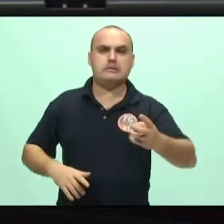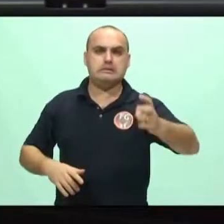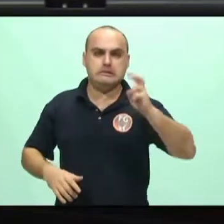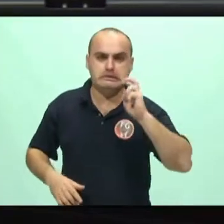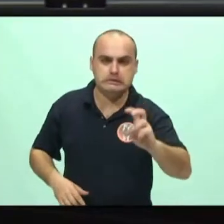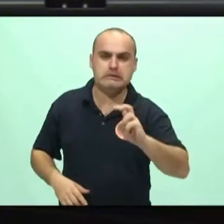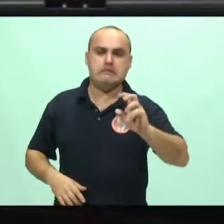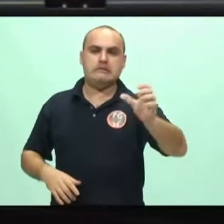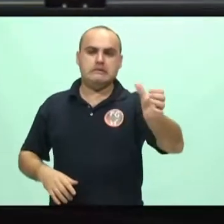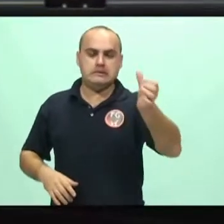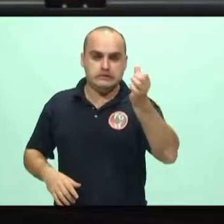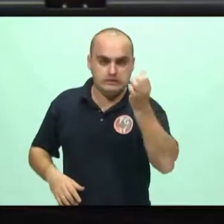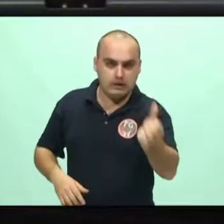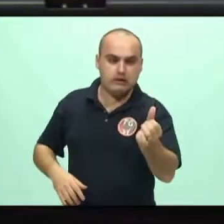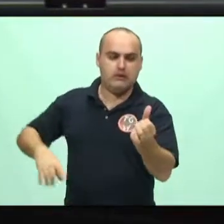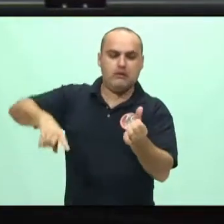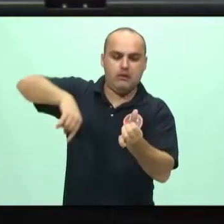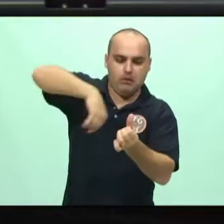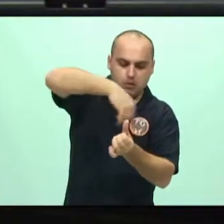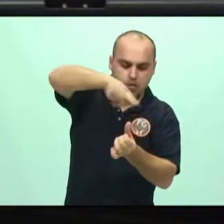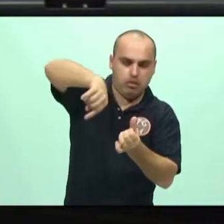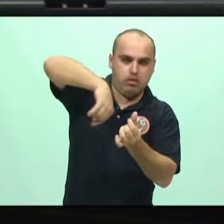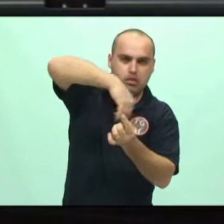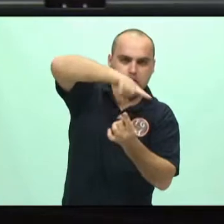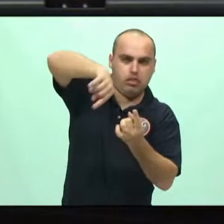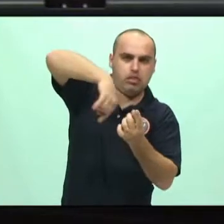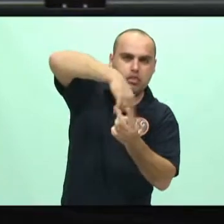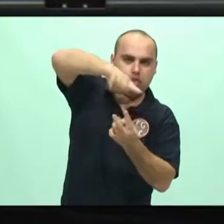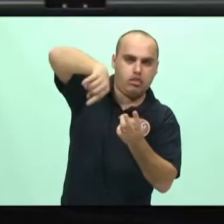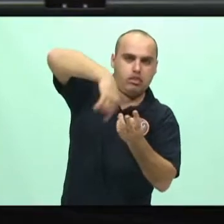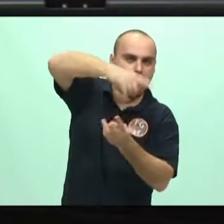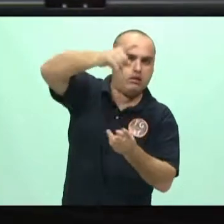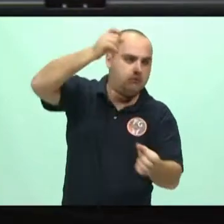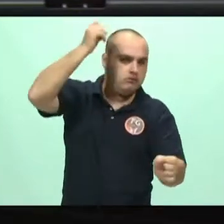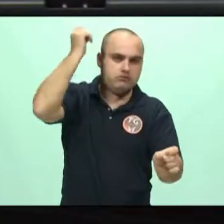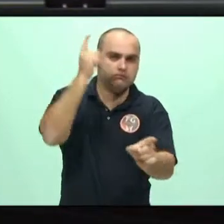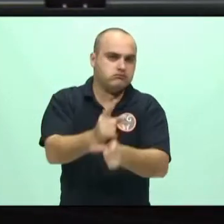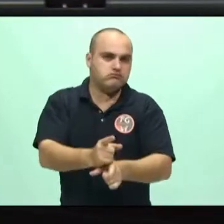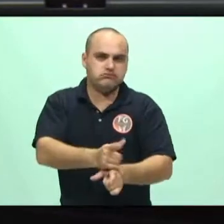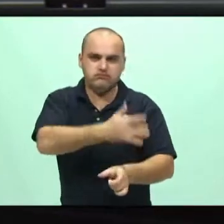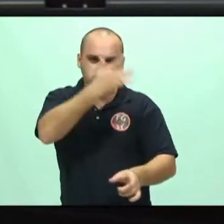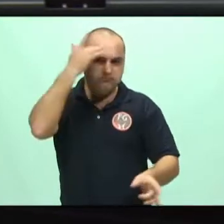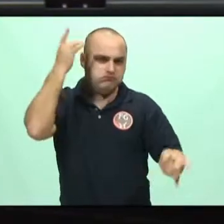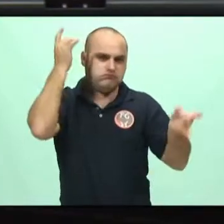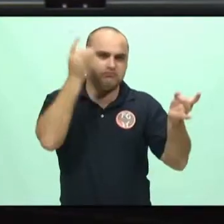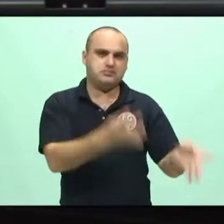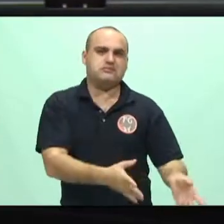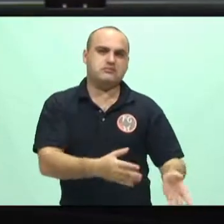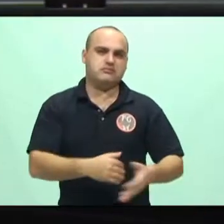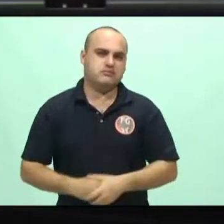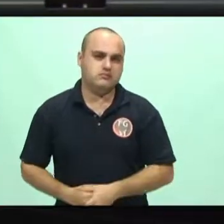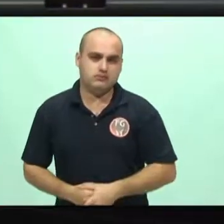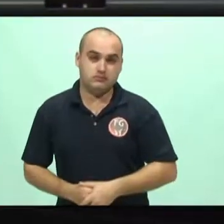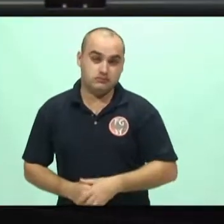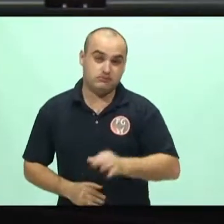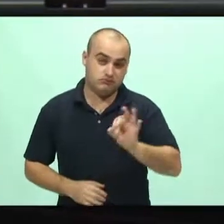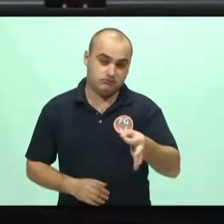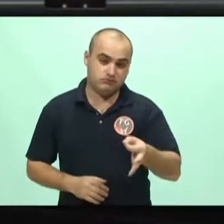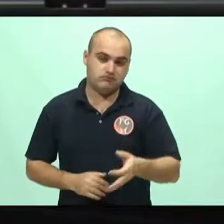não achava uma vaga desistir não é verdade porque não era rotativa